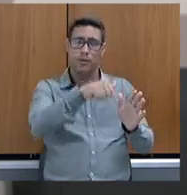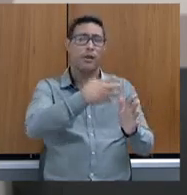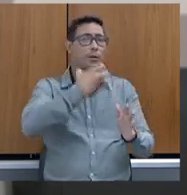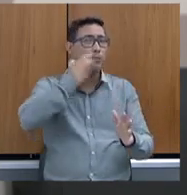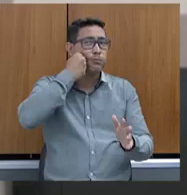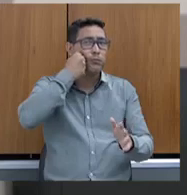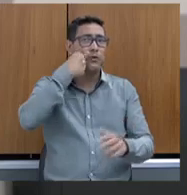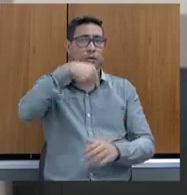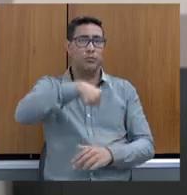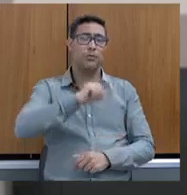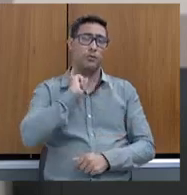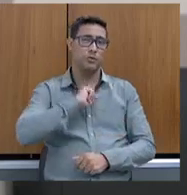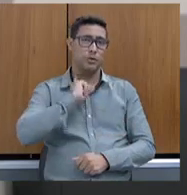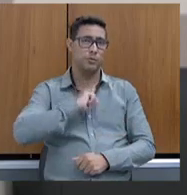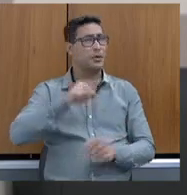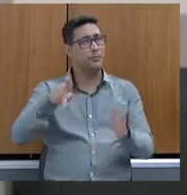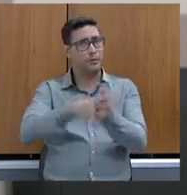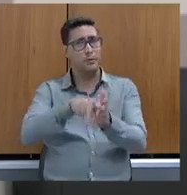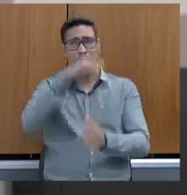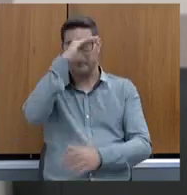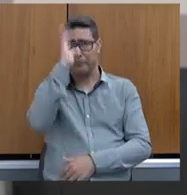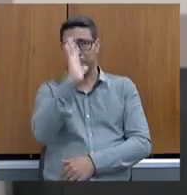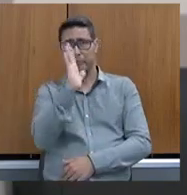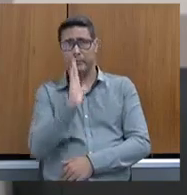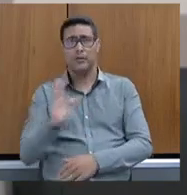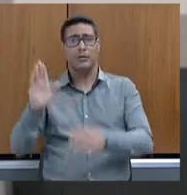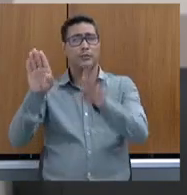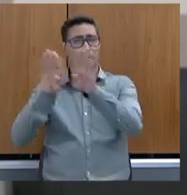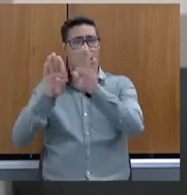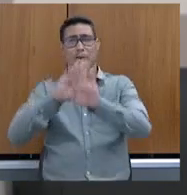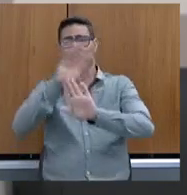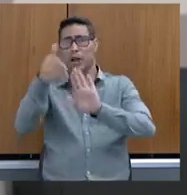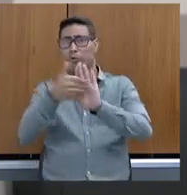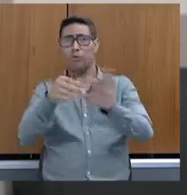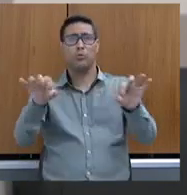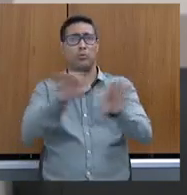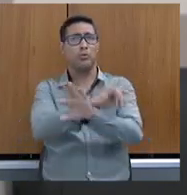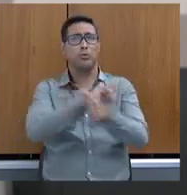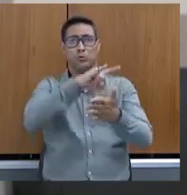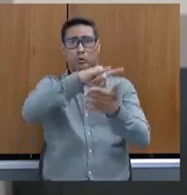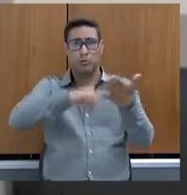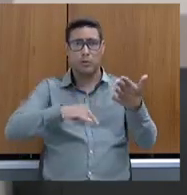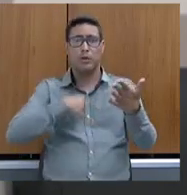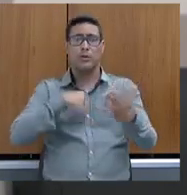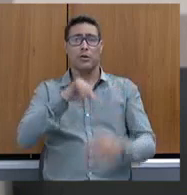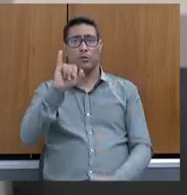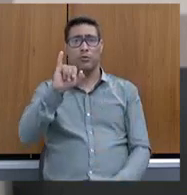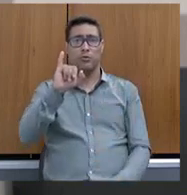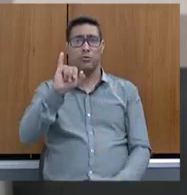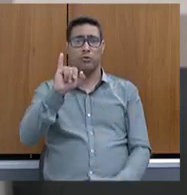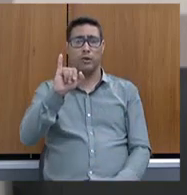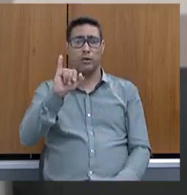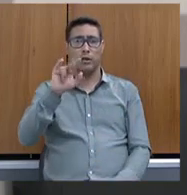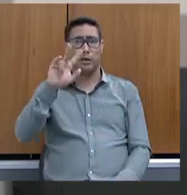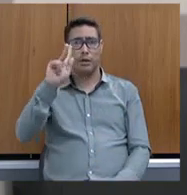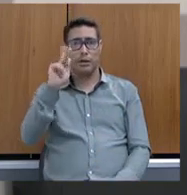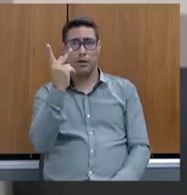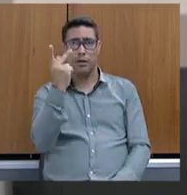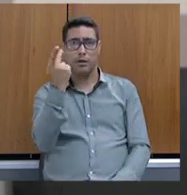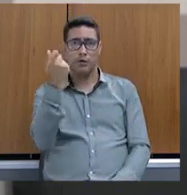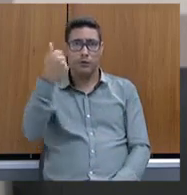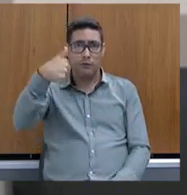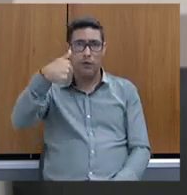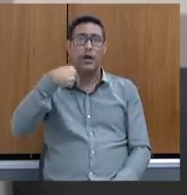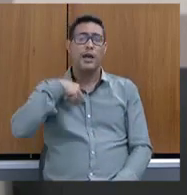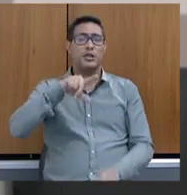é patrimônio do Brasil nós enviamos toda a documentação que nós tivemos para o IFAM e nos próximos anos nós